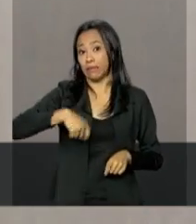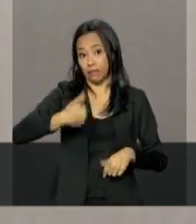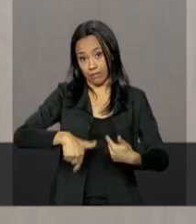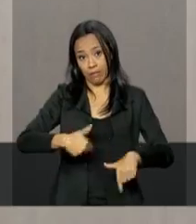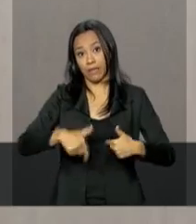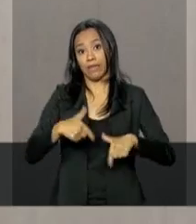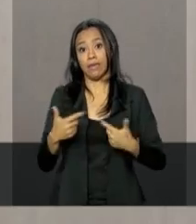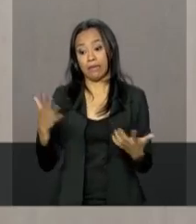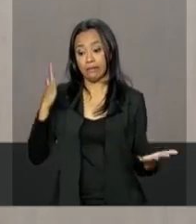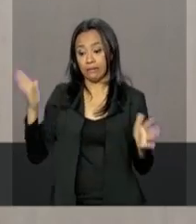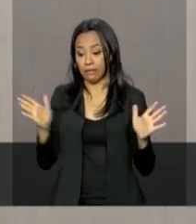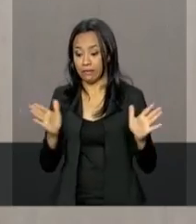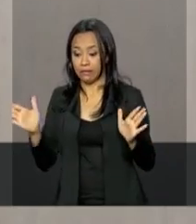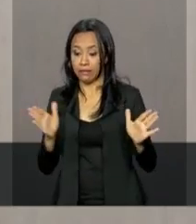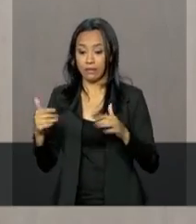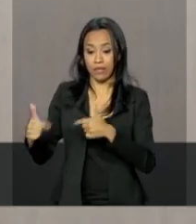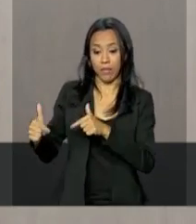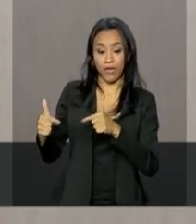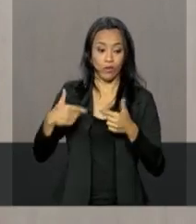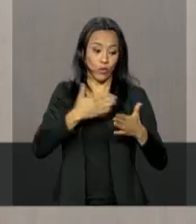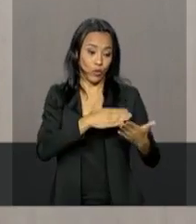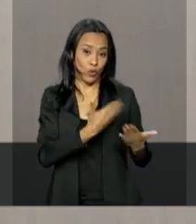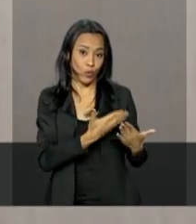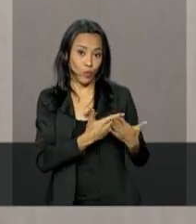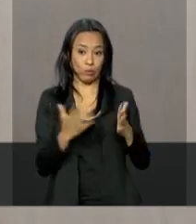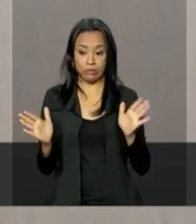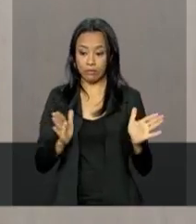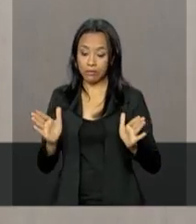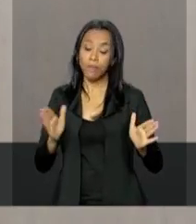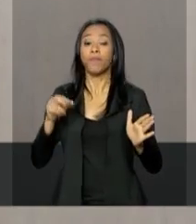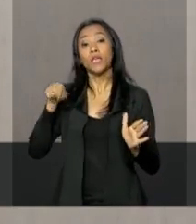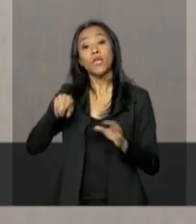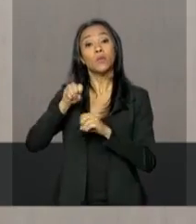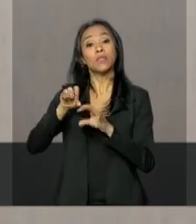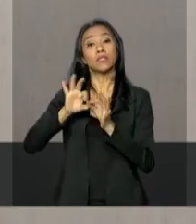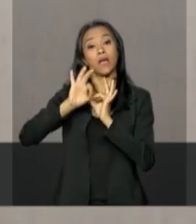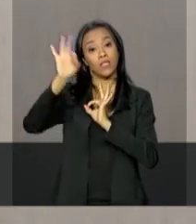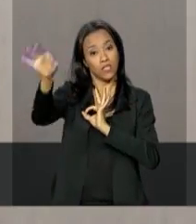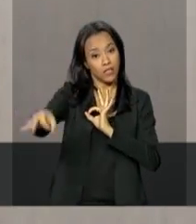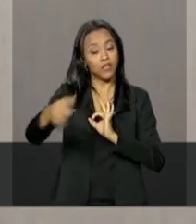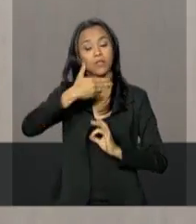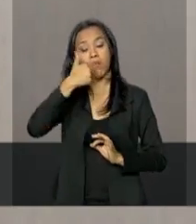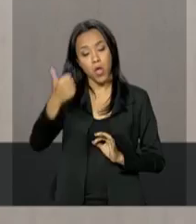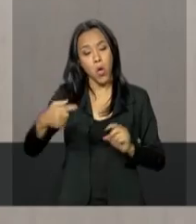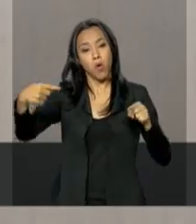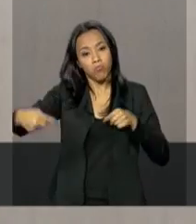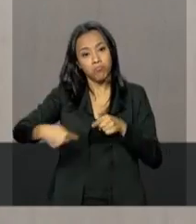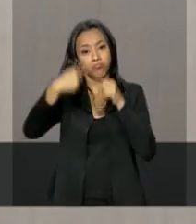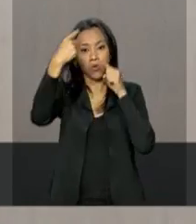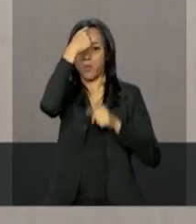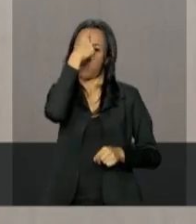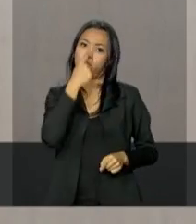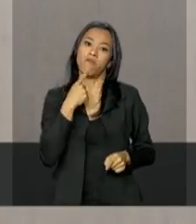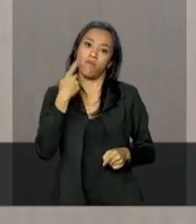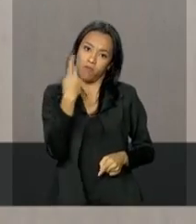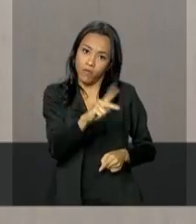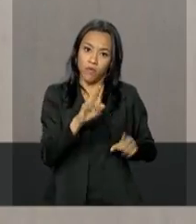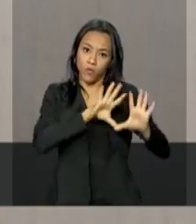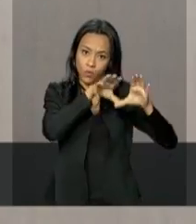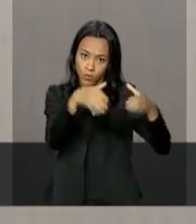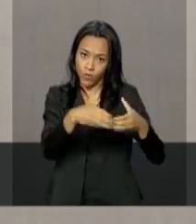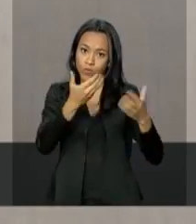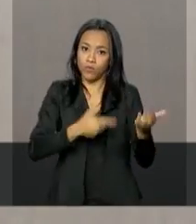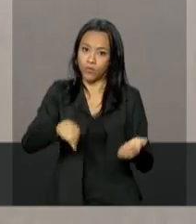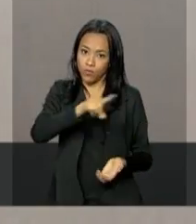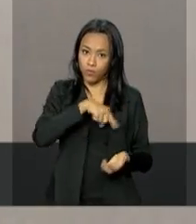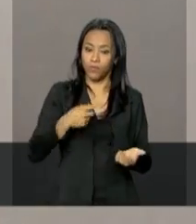e conciliar estudo com trabalho. Num curso à distância é muito mais operacional do que a presença obrigatória em